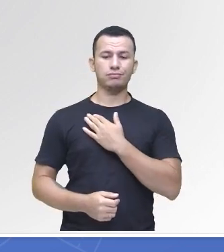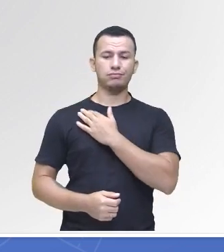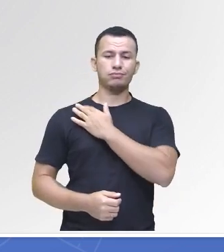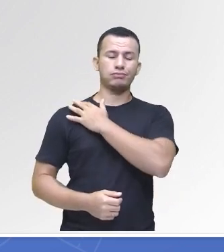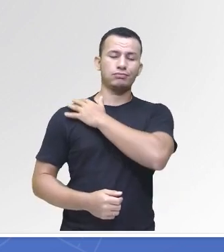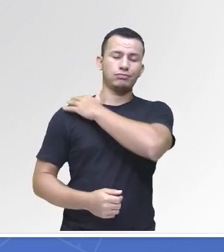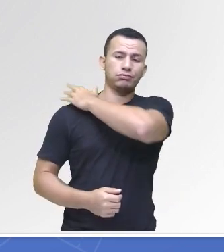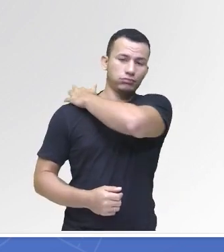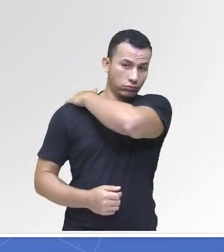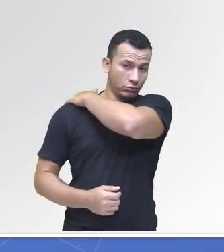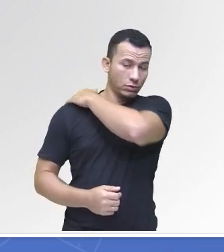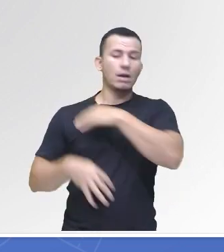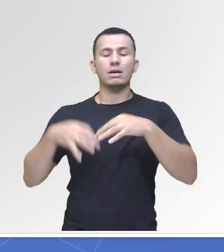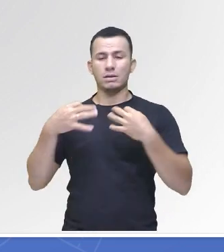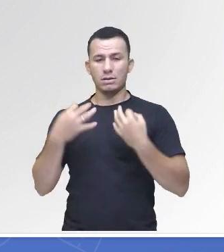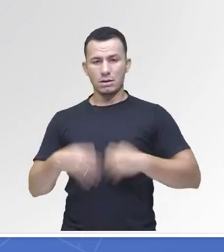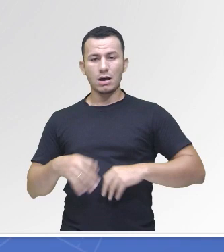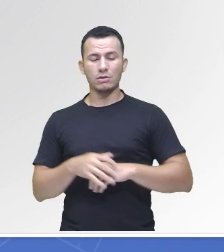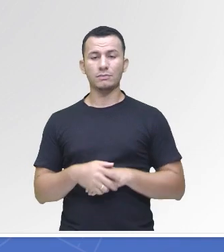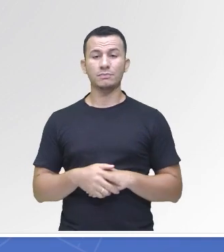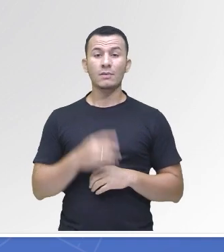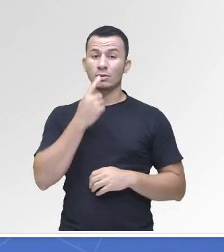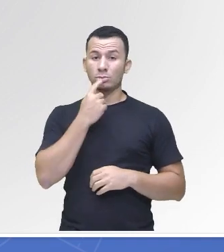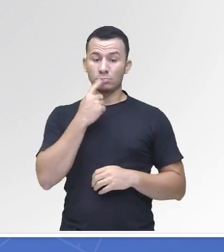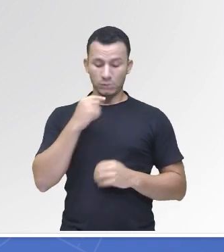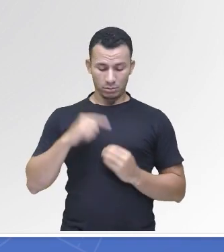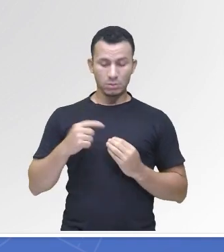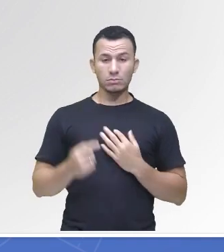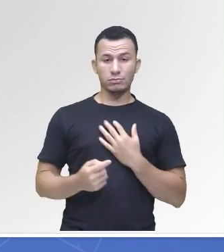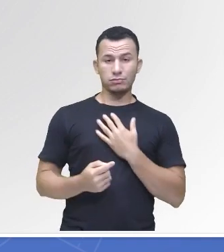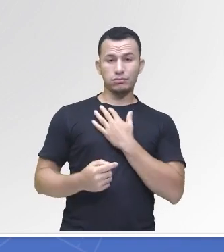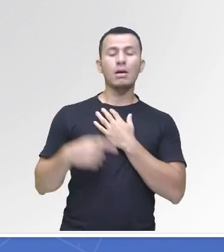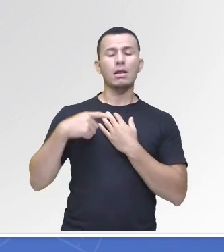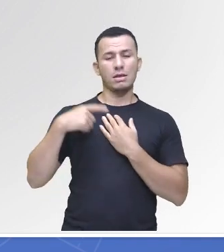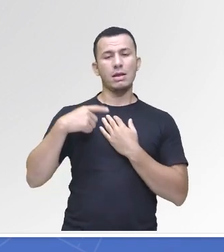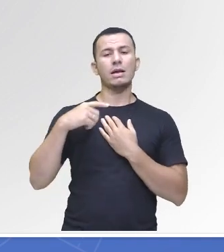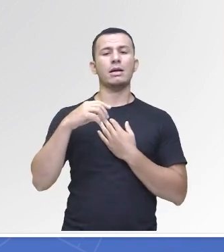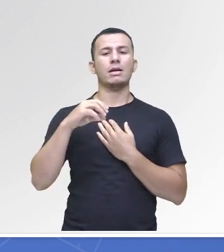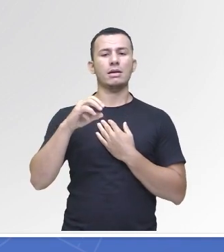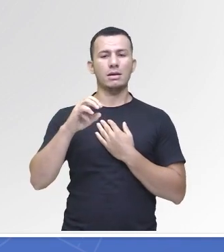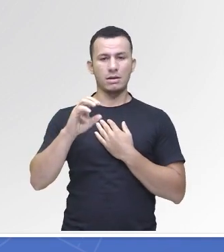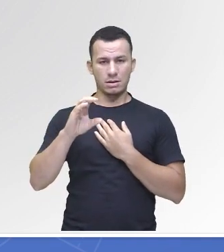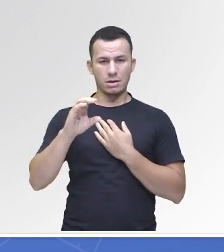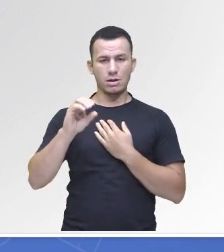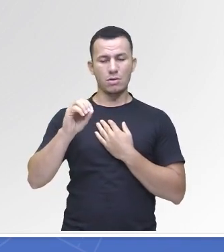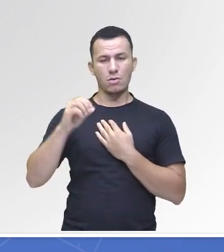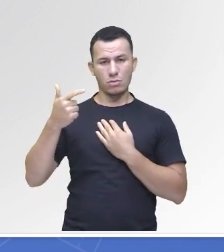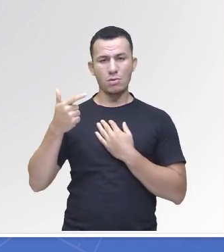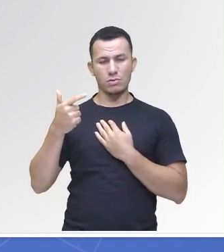ela está correta. E esse sangue aqui, ó, ele é rico em gás carbônico.